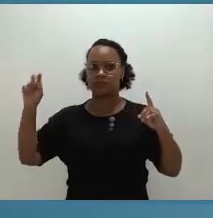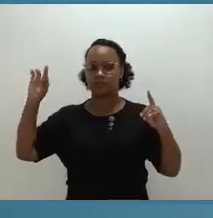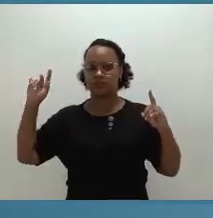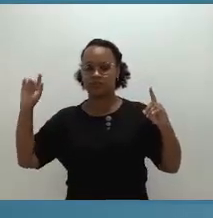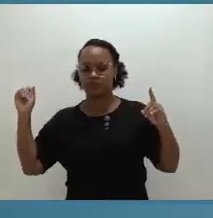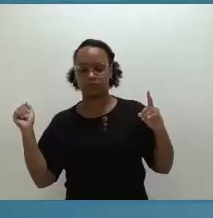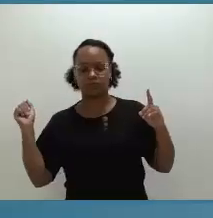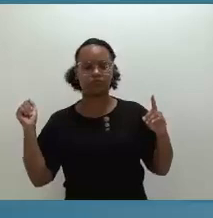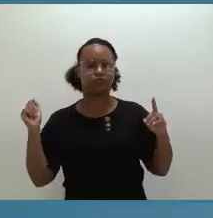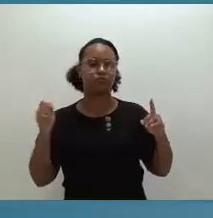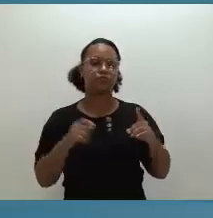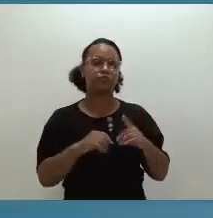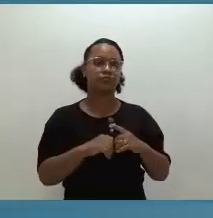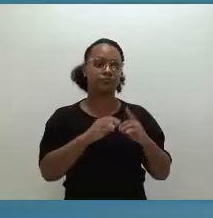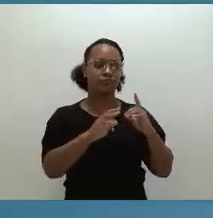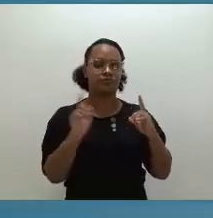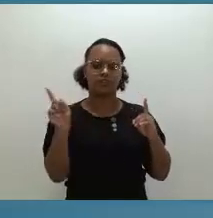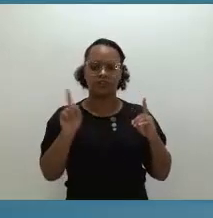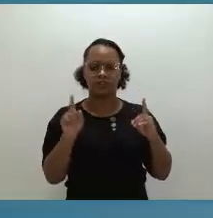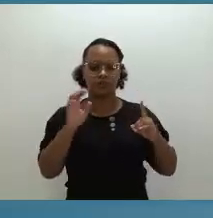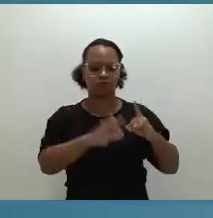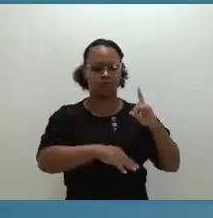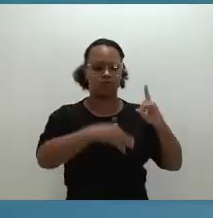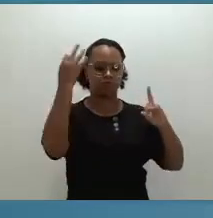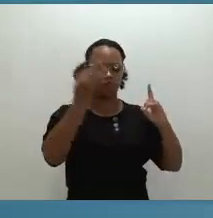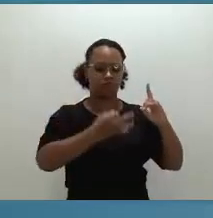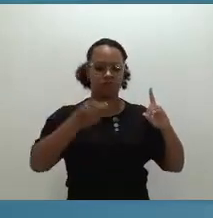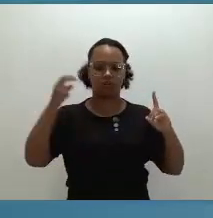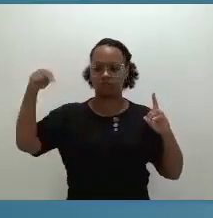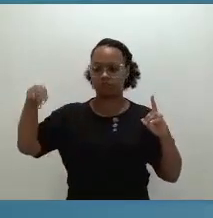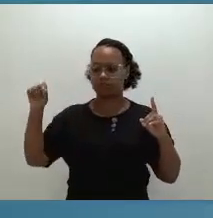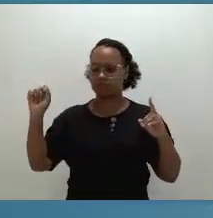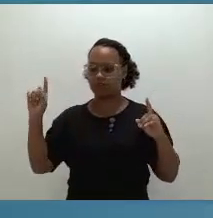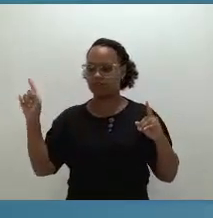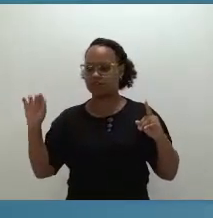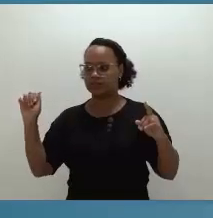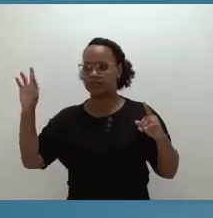Desembargadora Maria de Nazaré Saavedra Guimarães. Não, excelência.